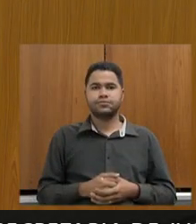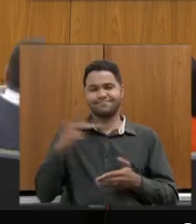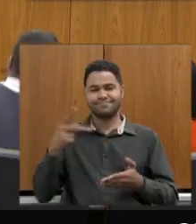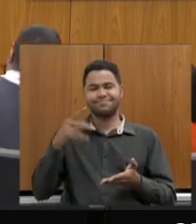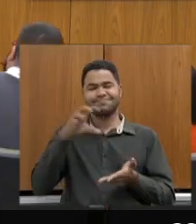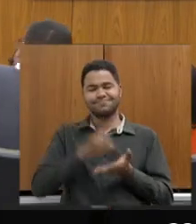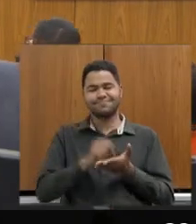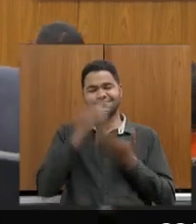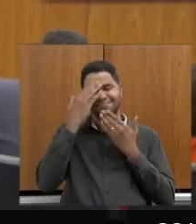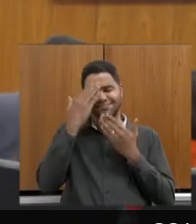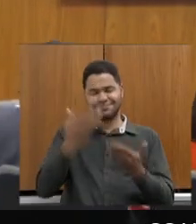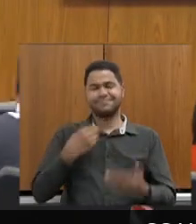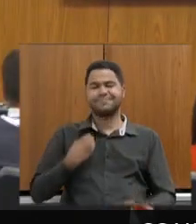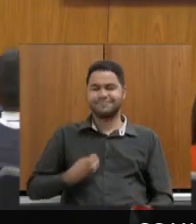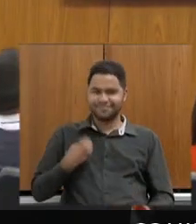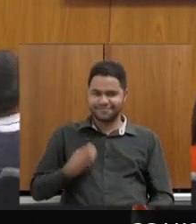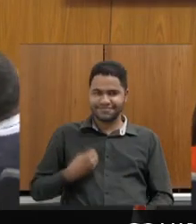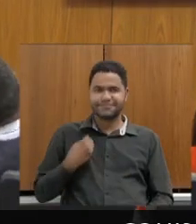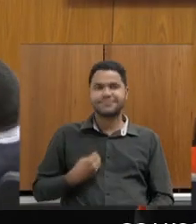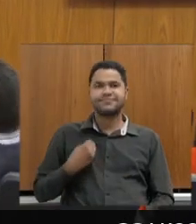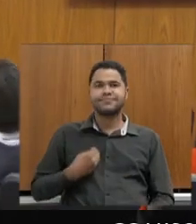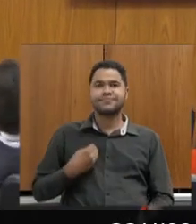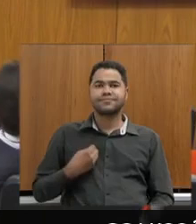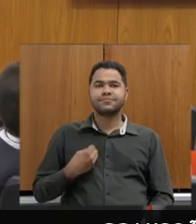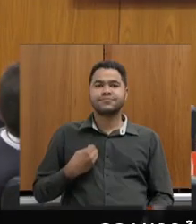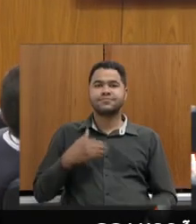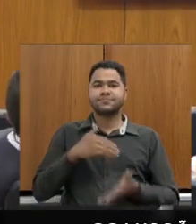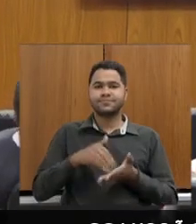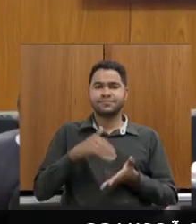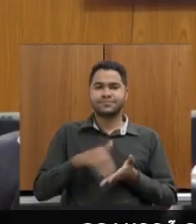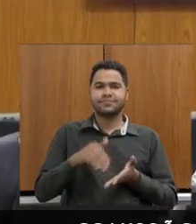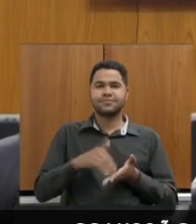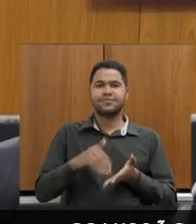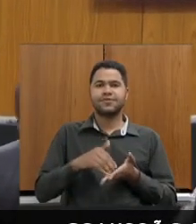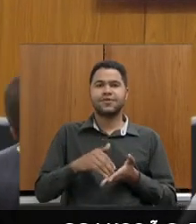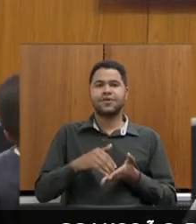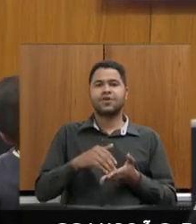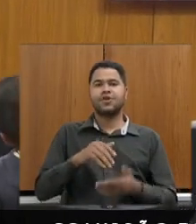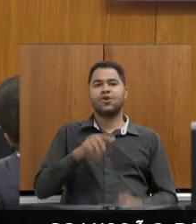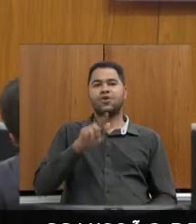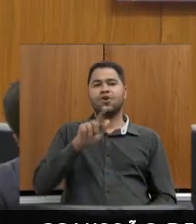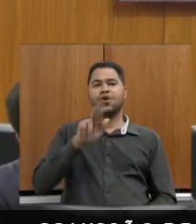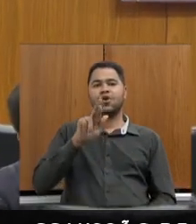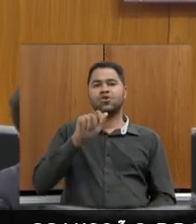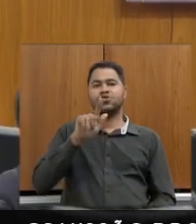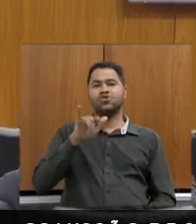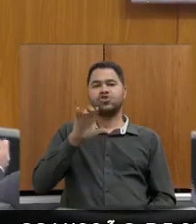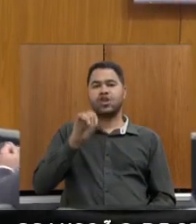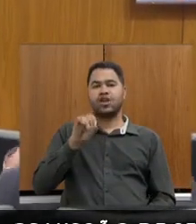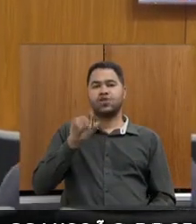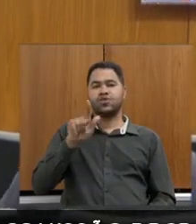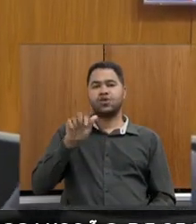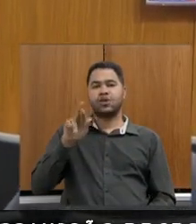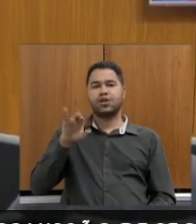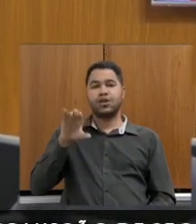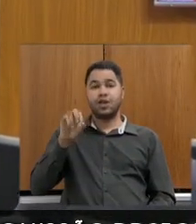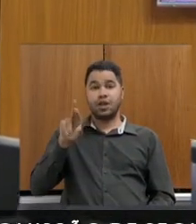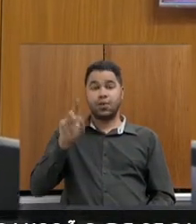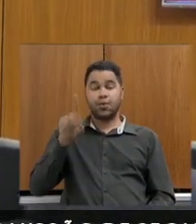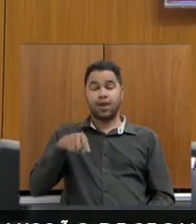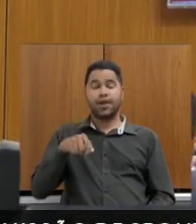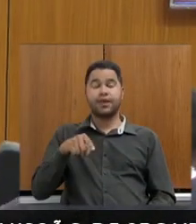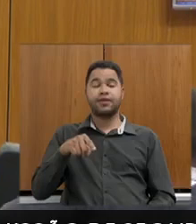e se a presença do secretário do autor Rogério Greco secretário da Secretaria de Estado de justiça e Segurança